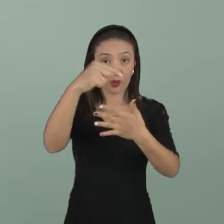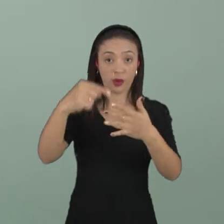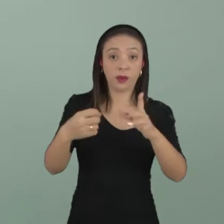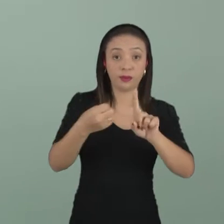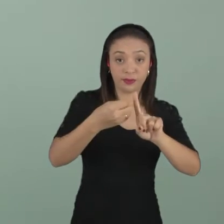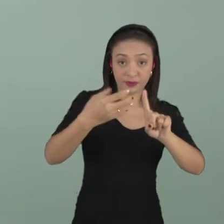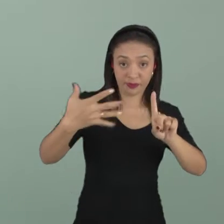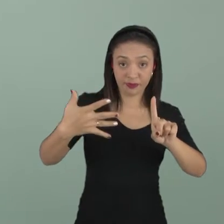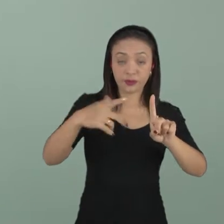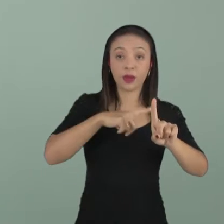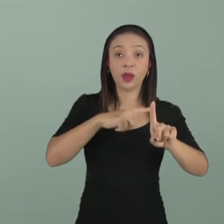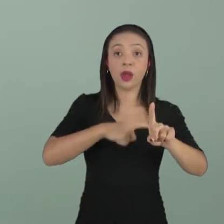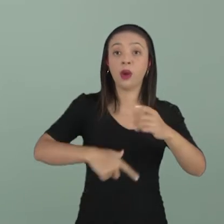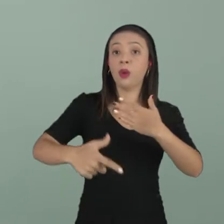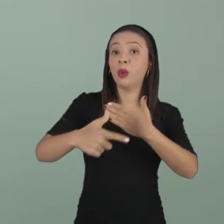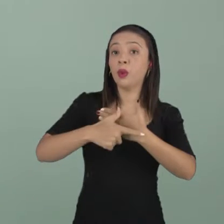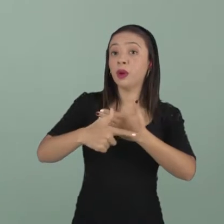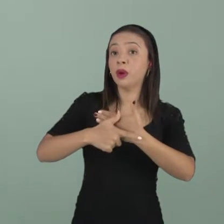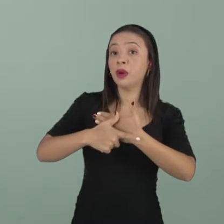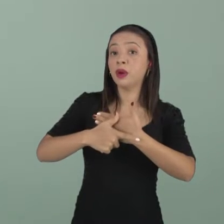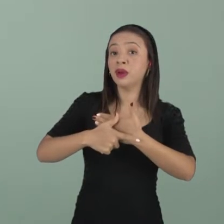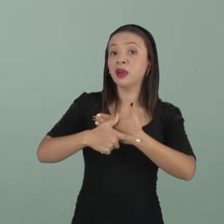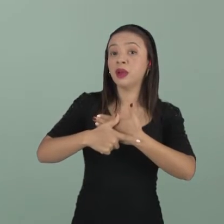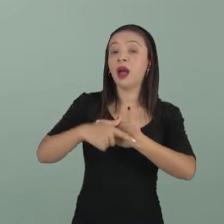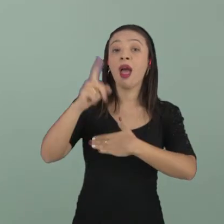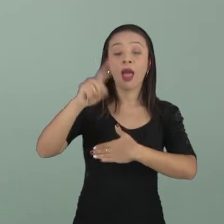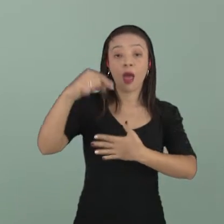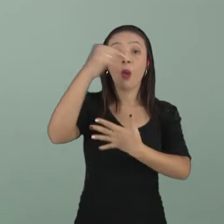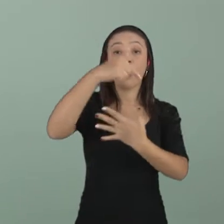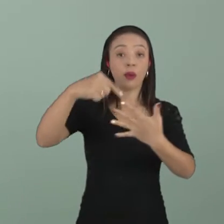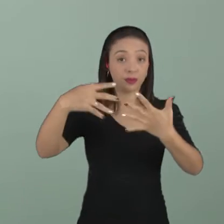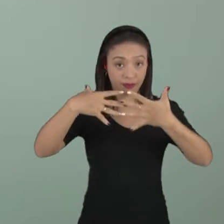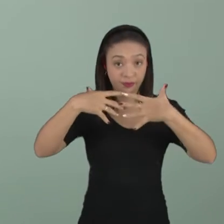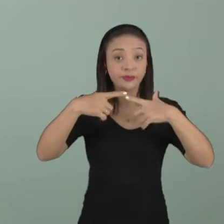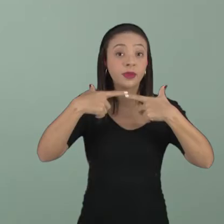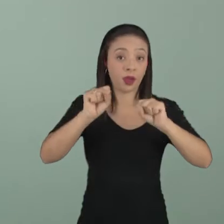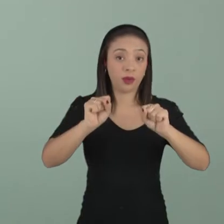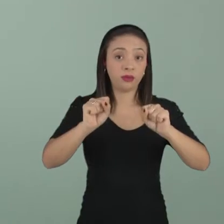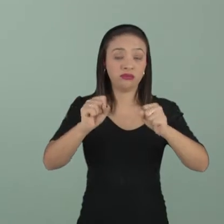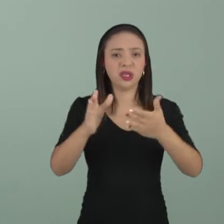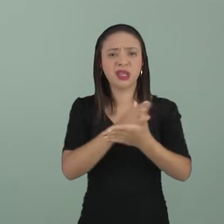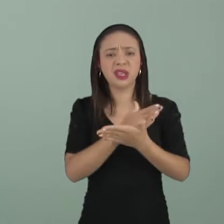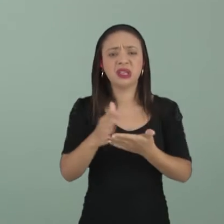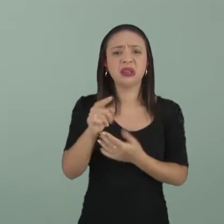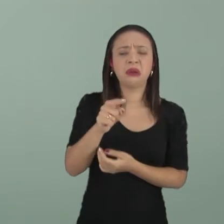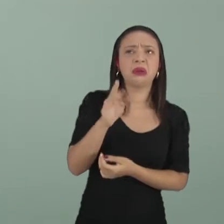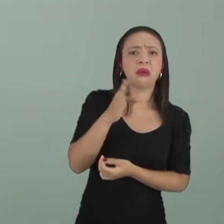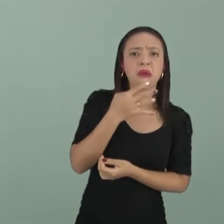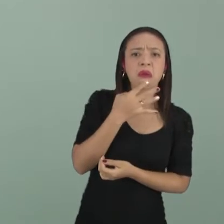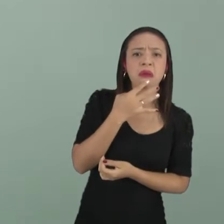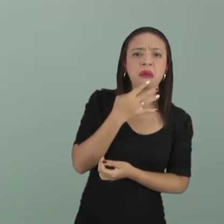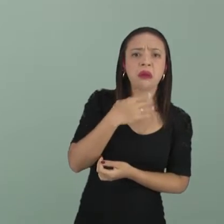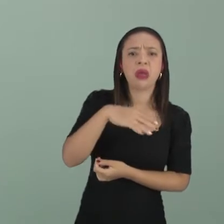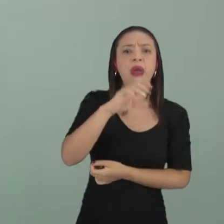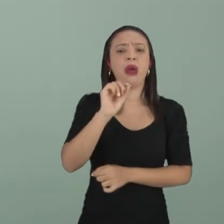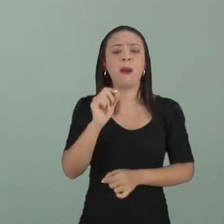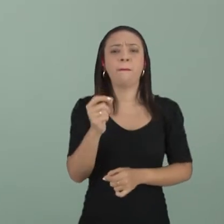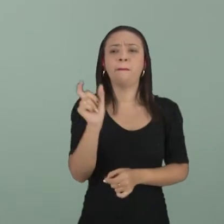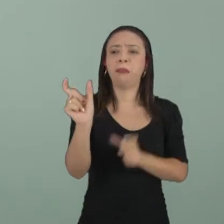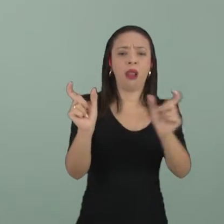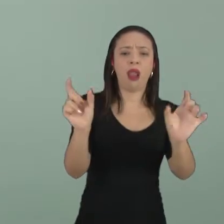argumentativo, ele vai servir, ele é o quê? É um elemento linguístico, né? Muitas vezes vocês vão ouvir falar em conectivos,